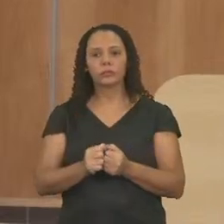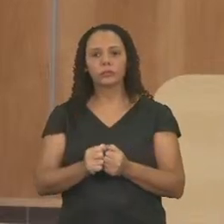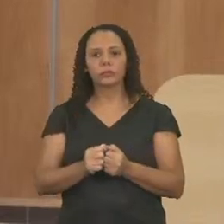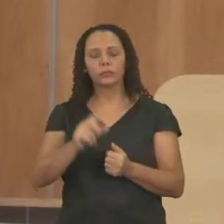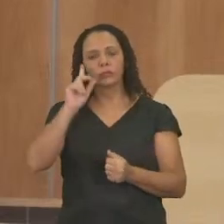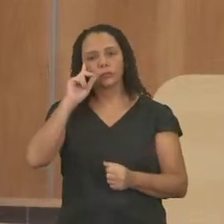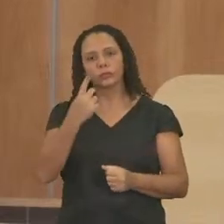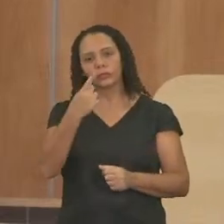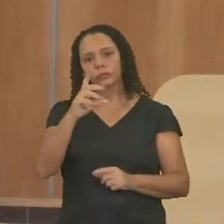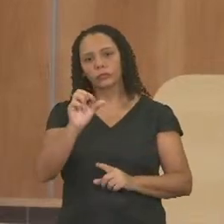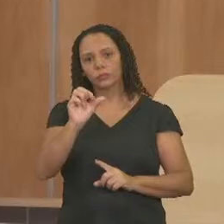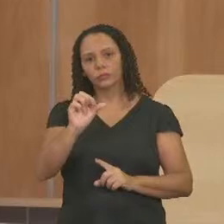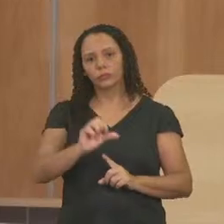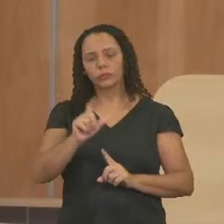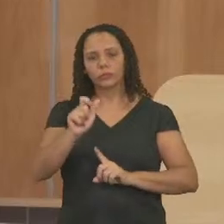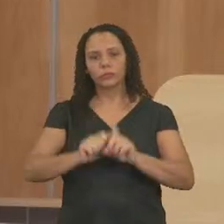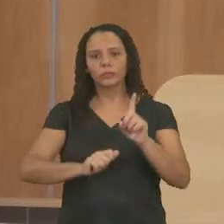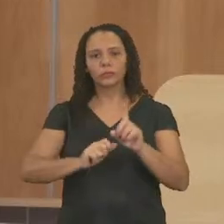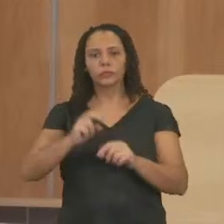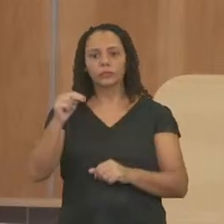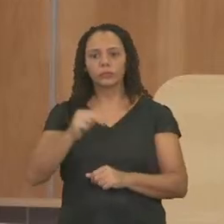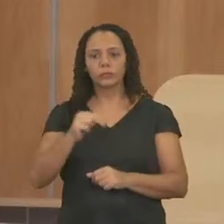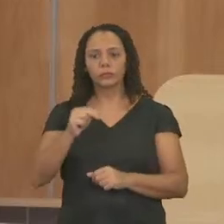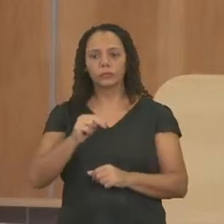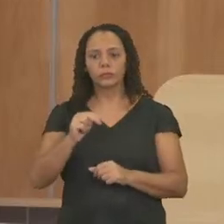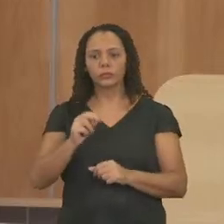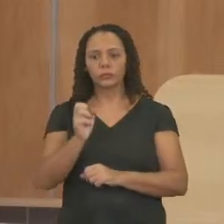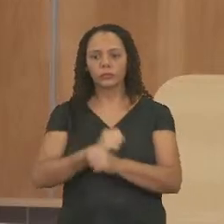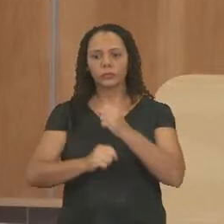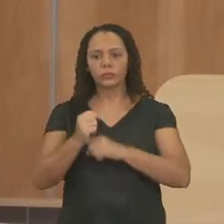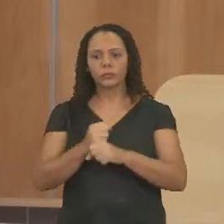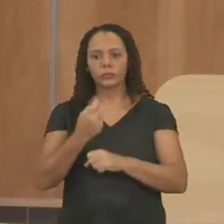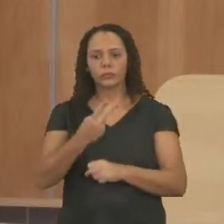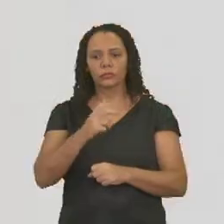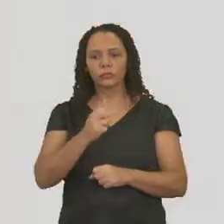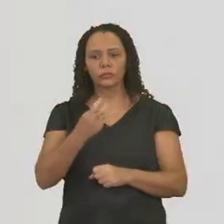de novembro de 2024. Vereador Paulinho dos Condutores. Tem um vídeo, por favor?